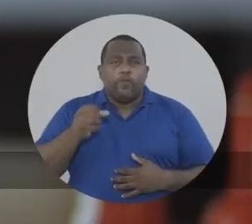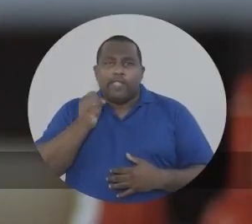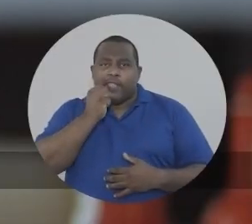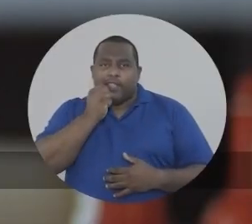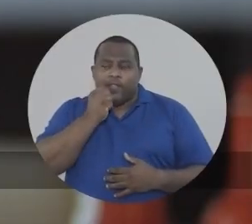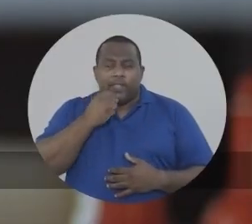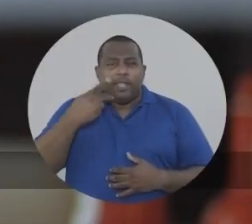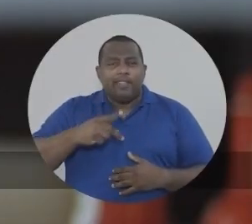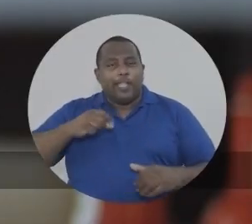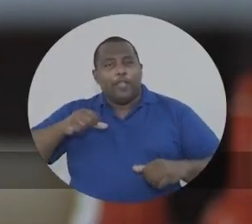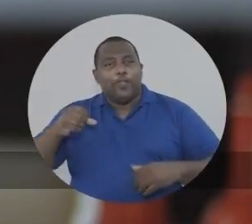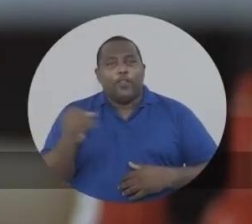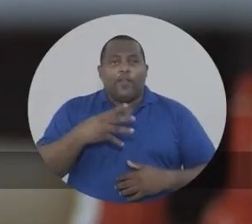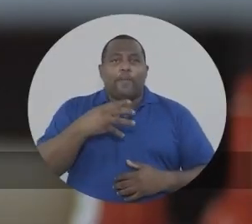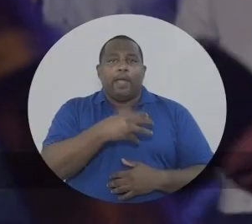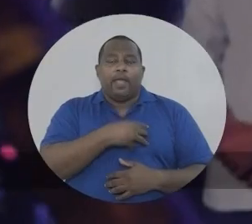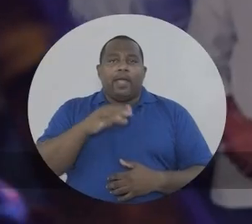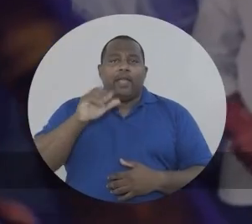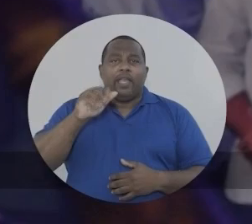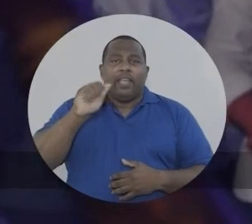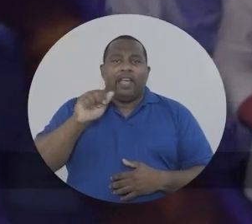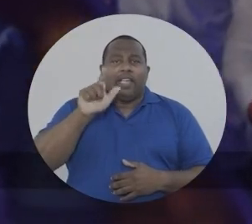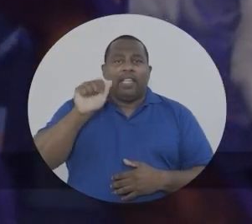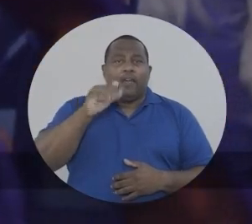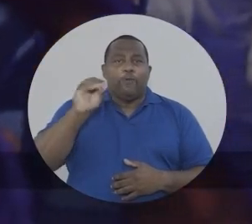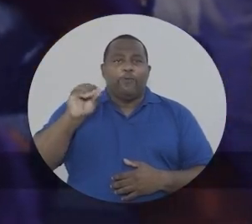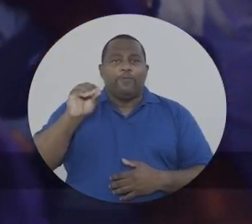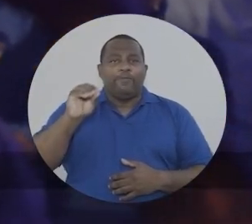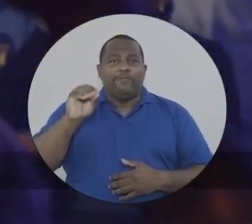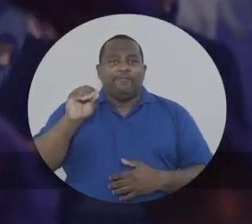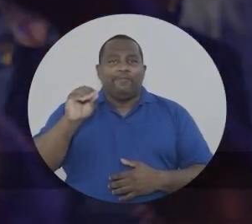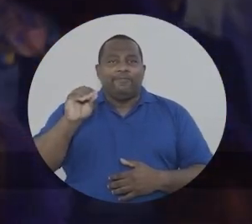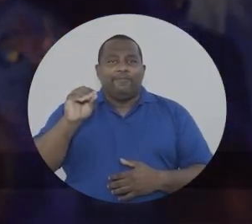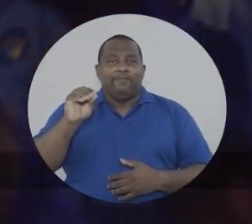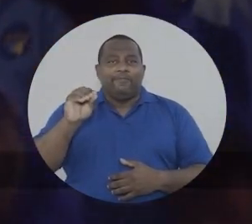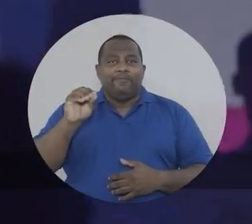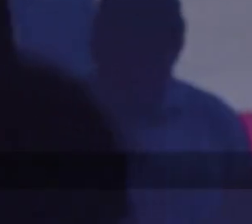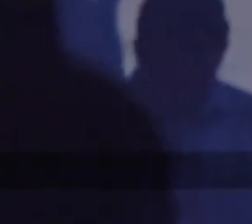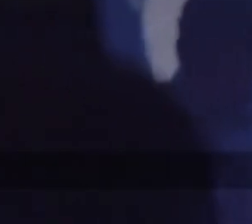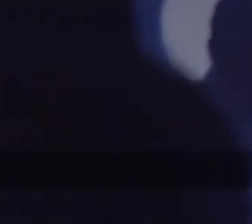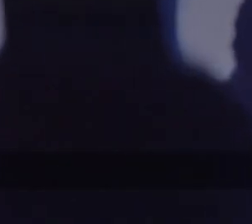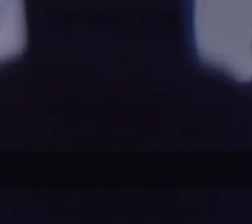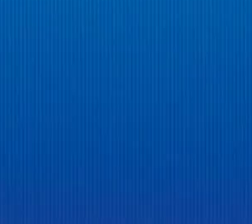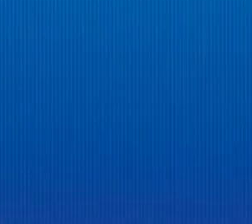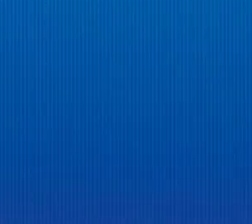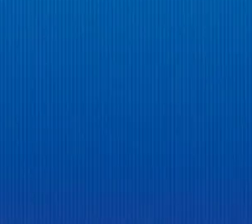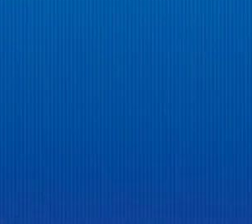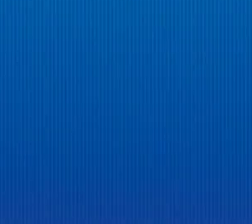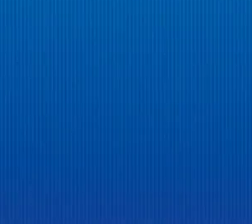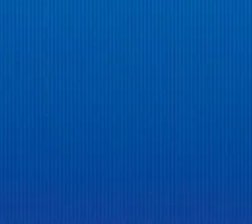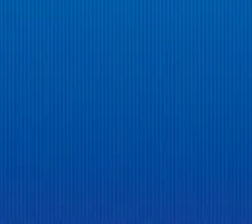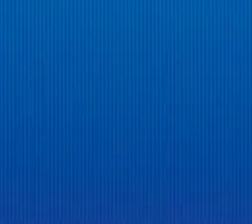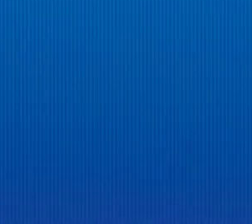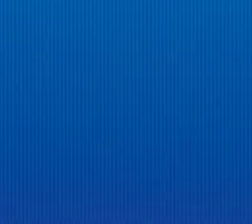novo senador dessa nova Bahia. Kaká Leão, um novo senador para uma nova Bahia.